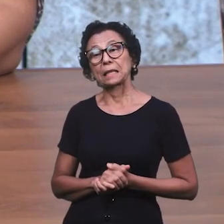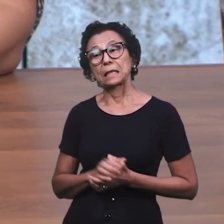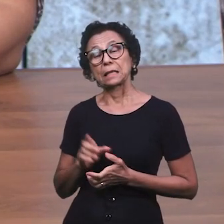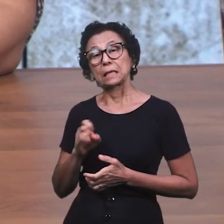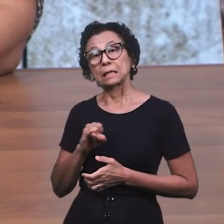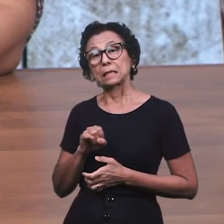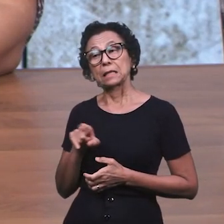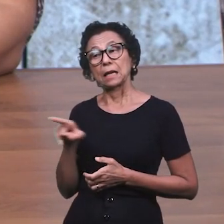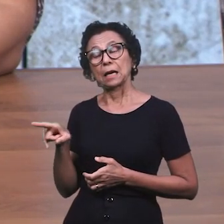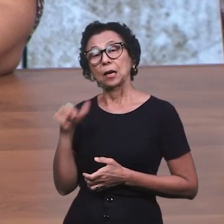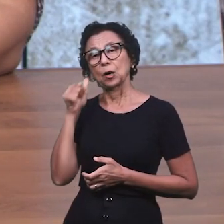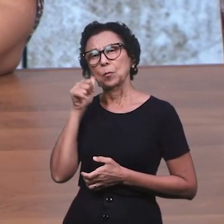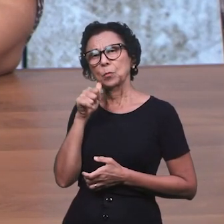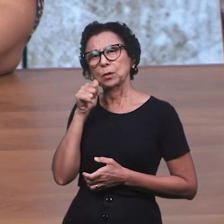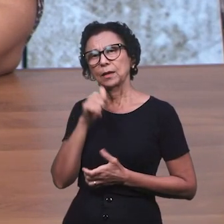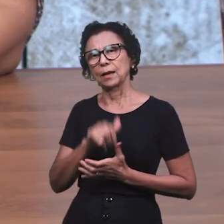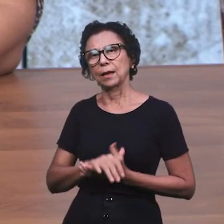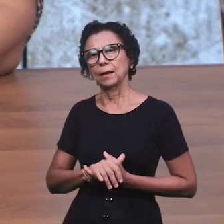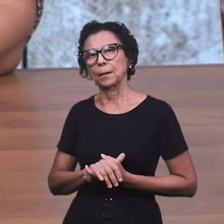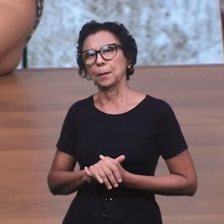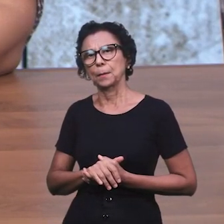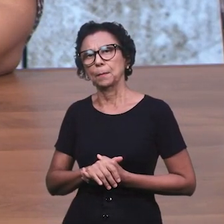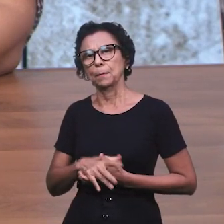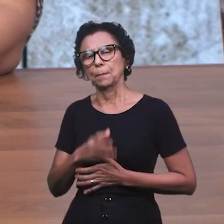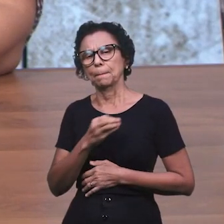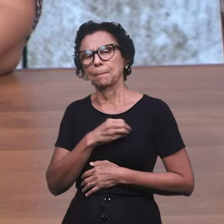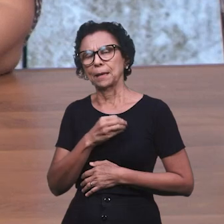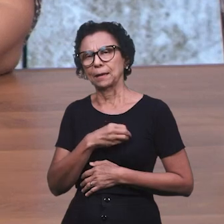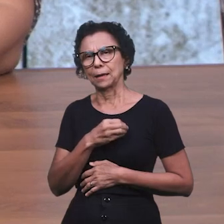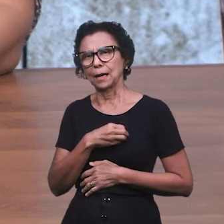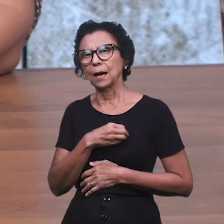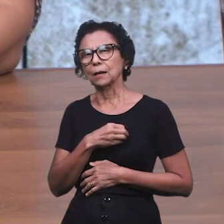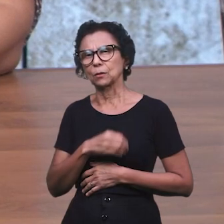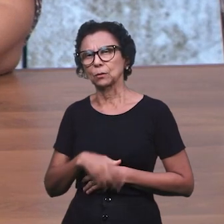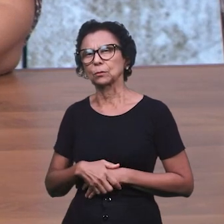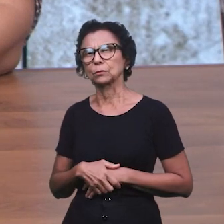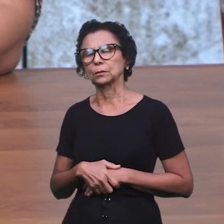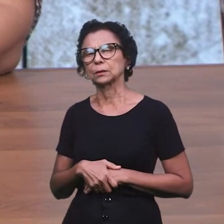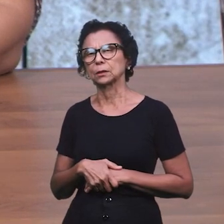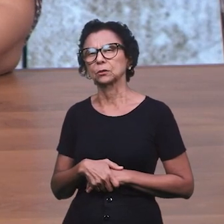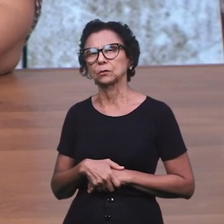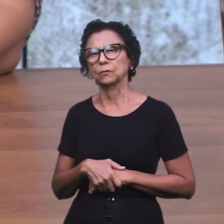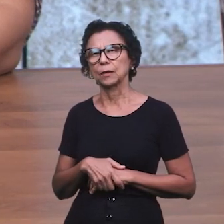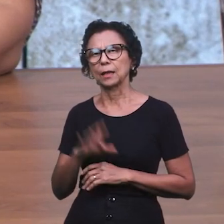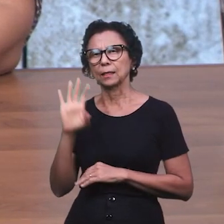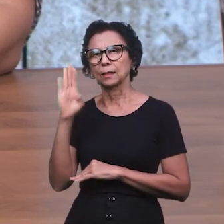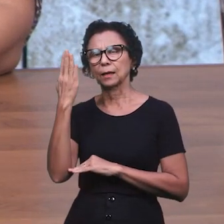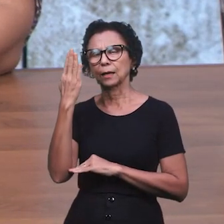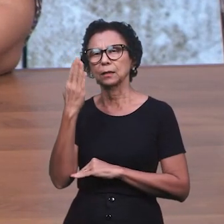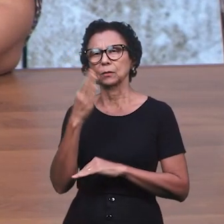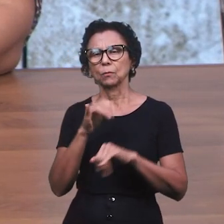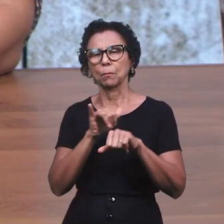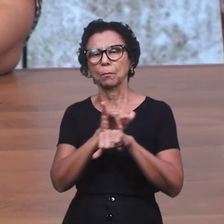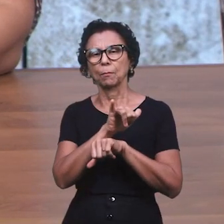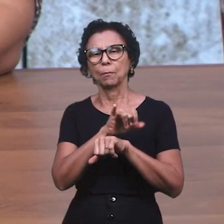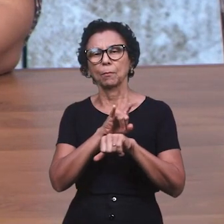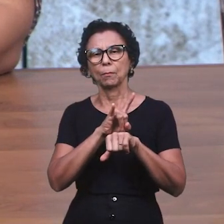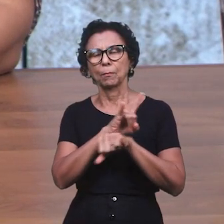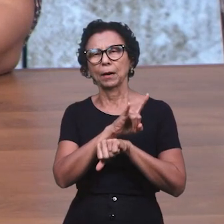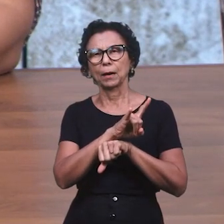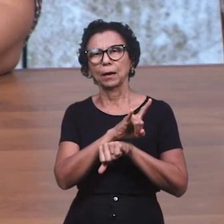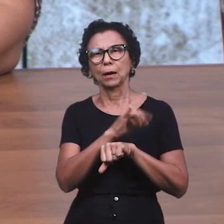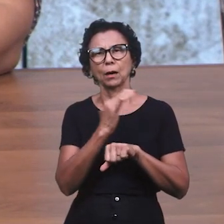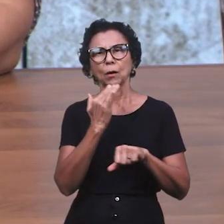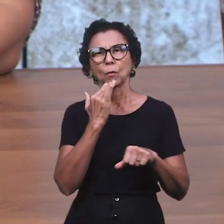ela tiver contaminado, e contra seu marido tiver prevaricado, a água amaldiçoante